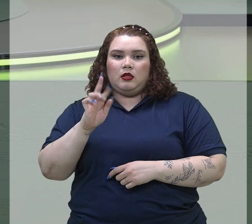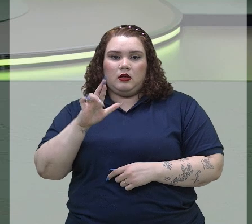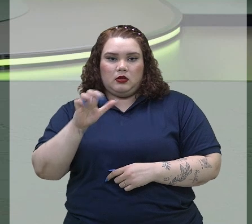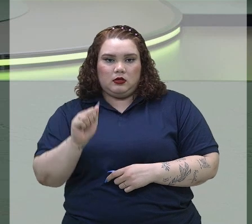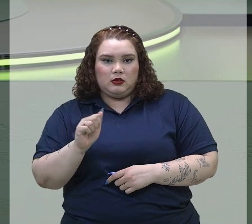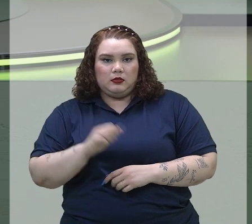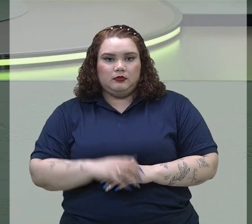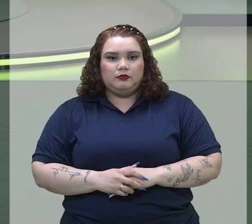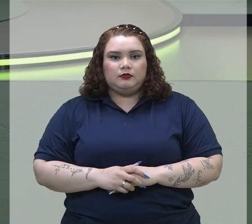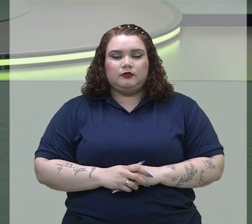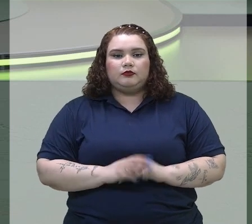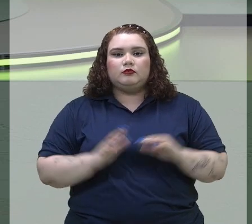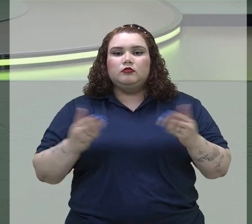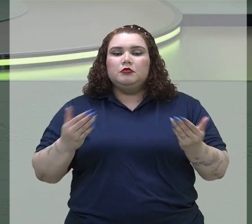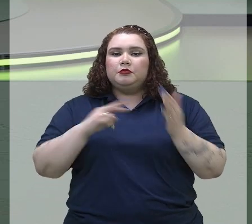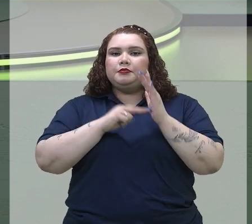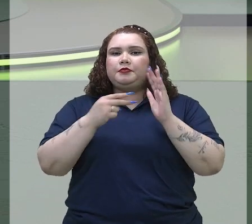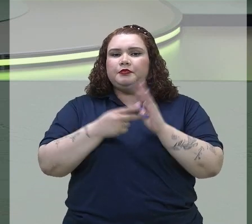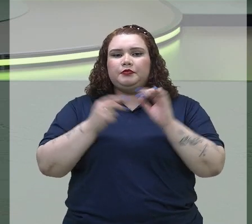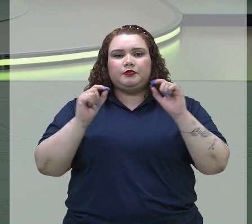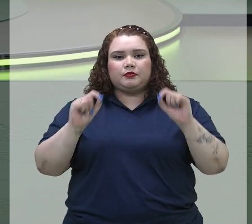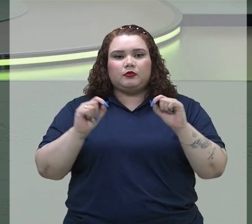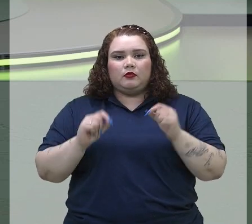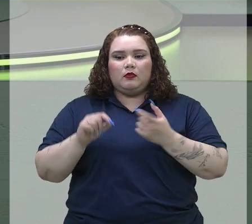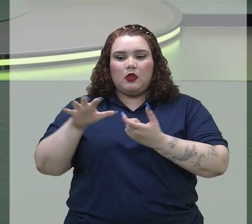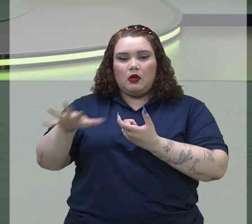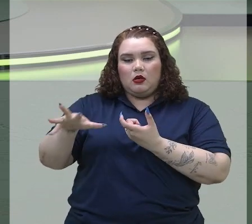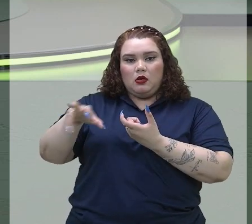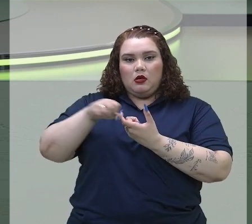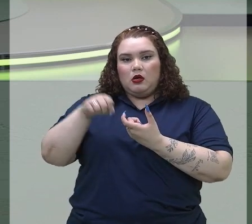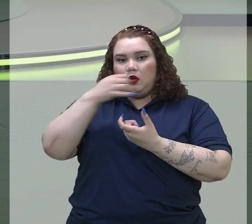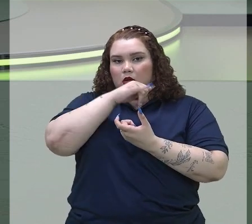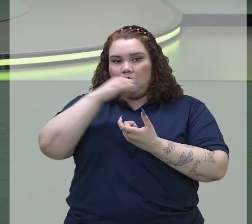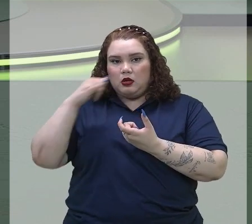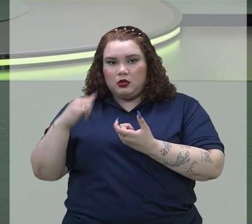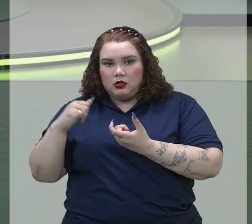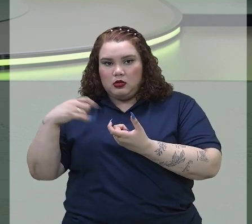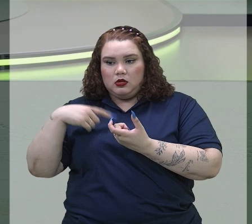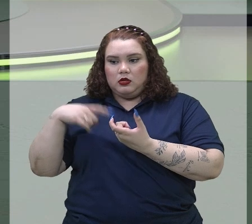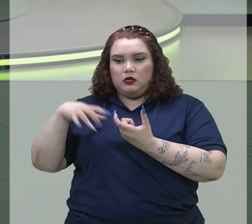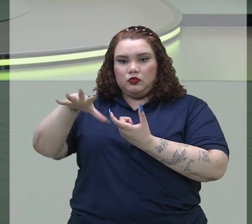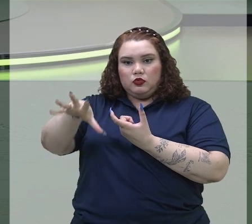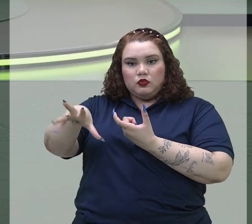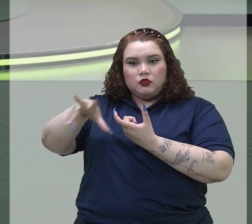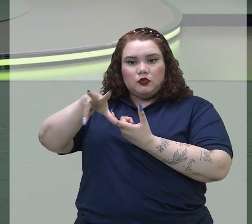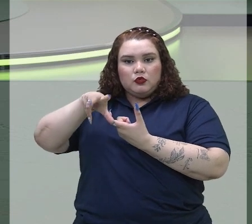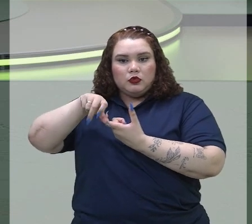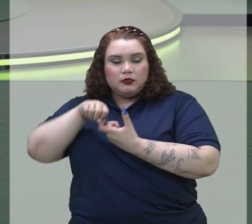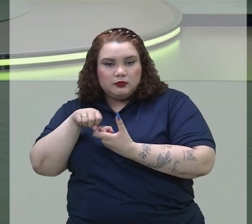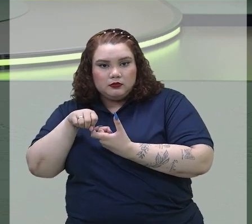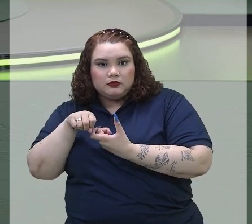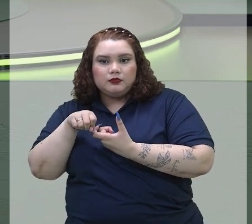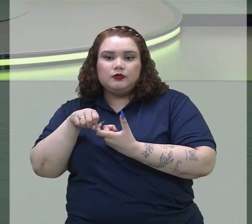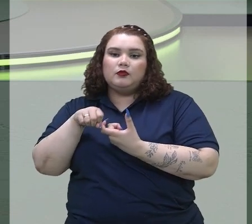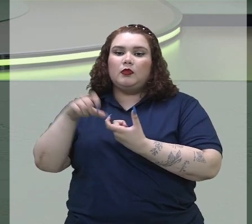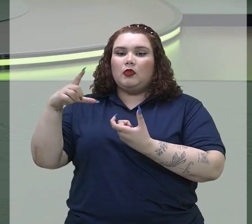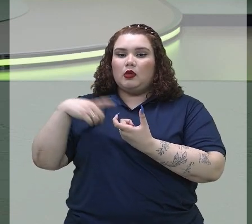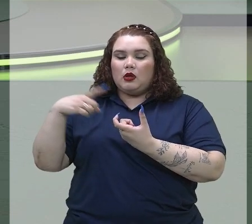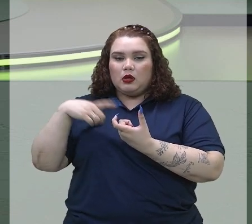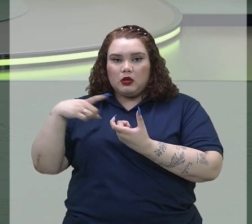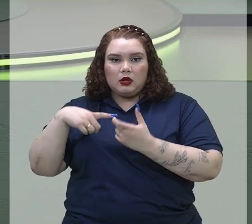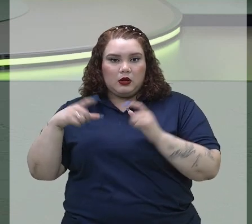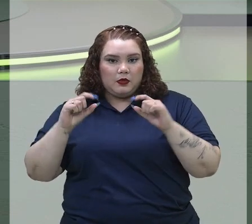temos o que aí? Os receptores você tem que a energia elétrica ela é recebida ali, aí você tem que,